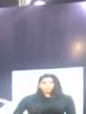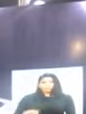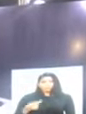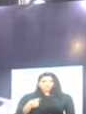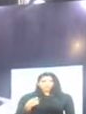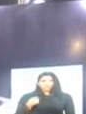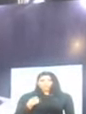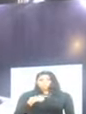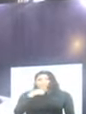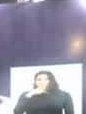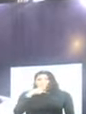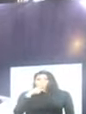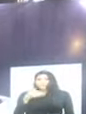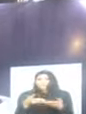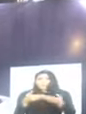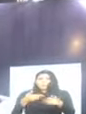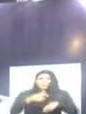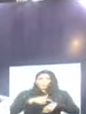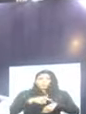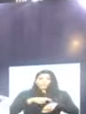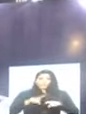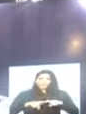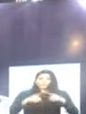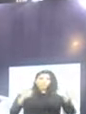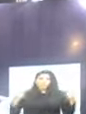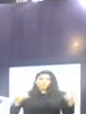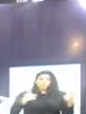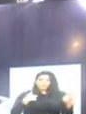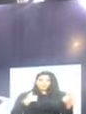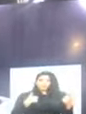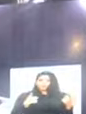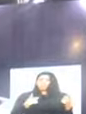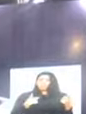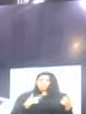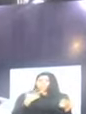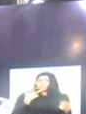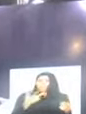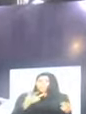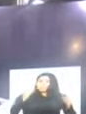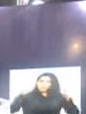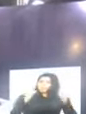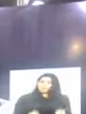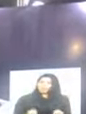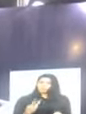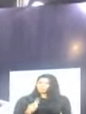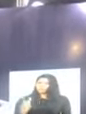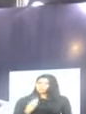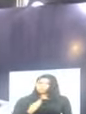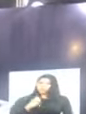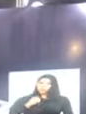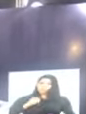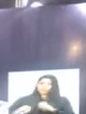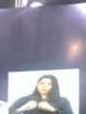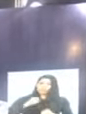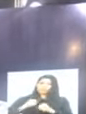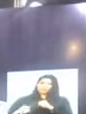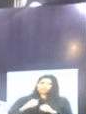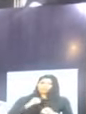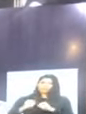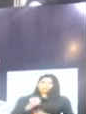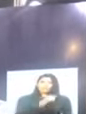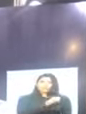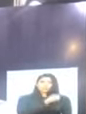bom debate com Vossa Excelência, mas me coloco à inteira disposição de Vossa Excelência para debatermos com